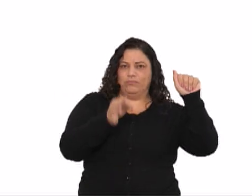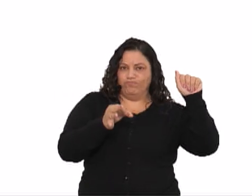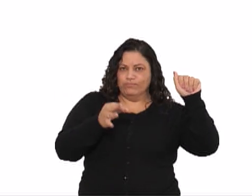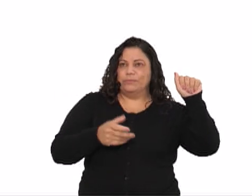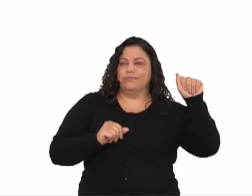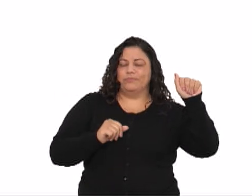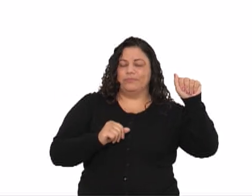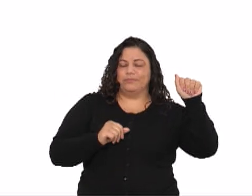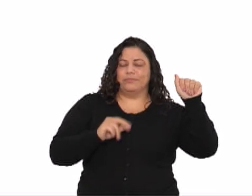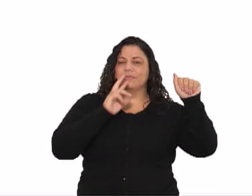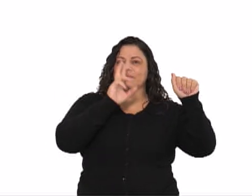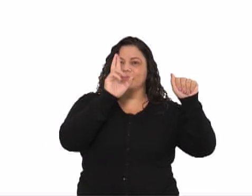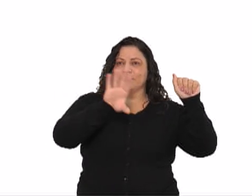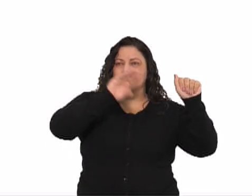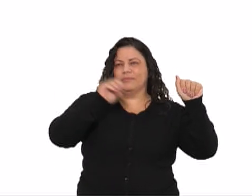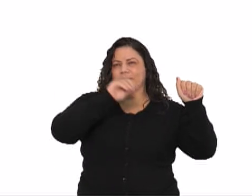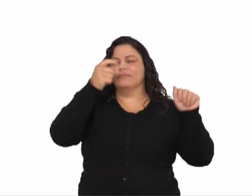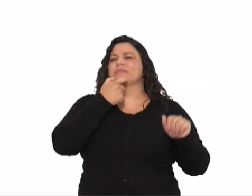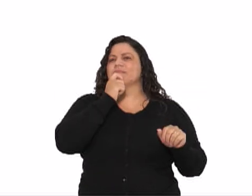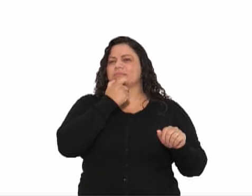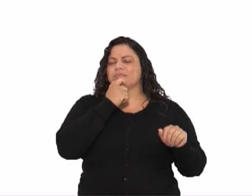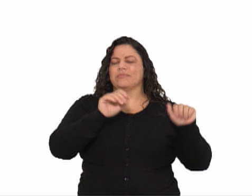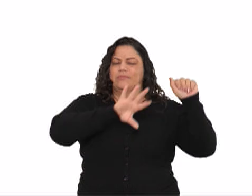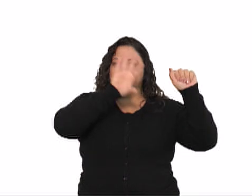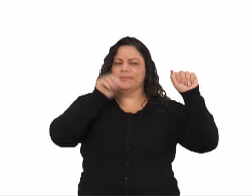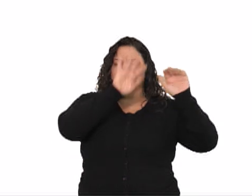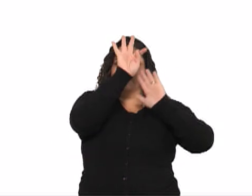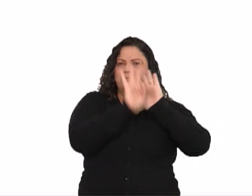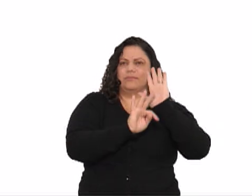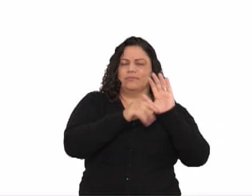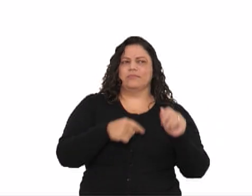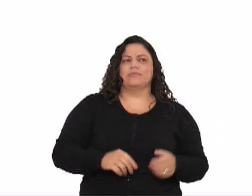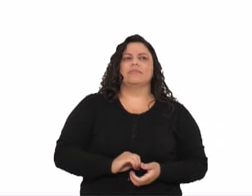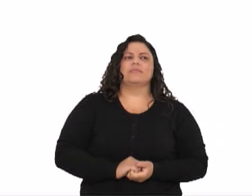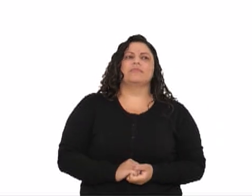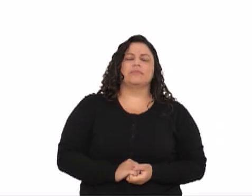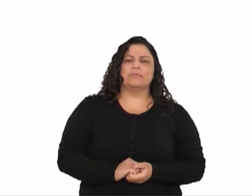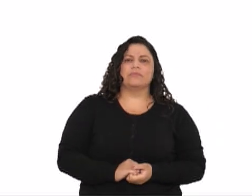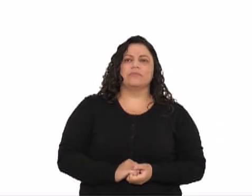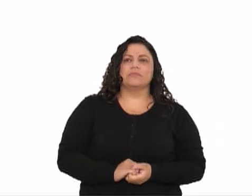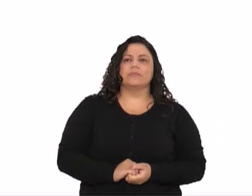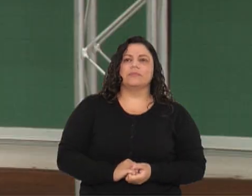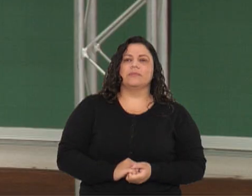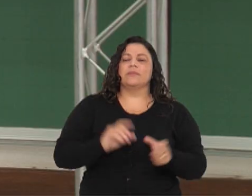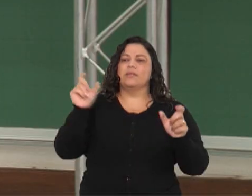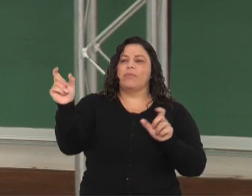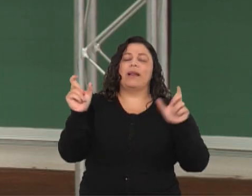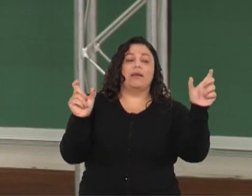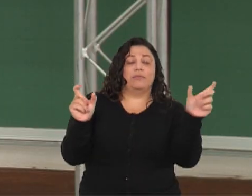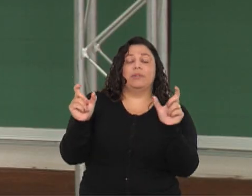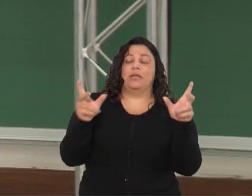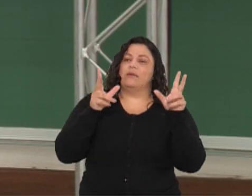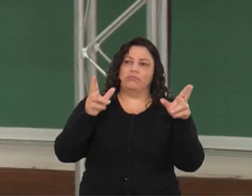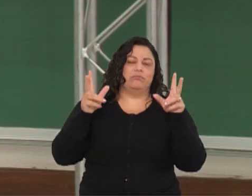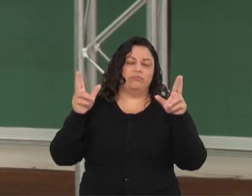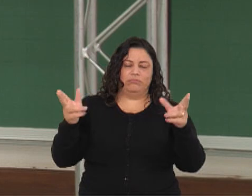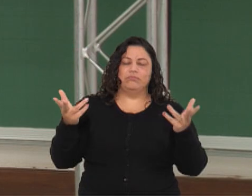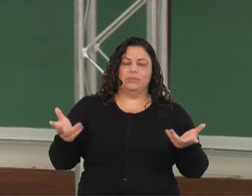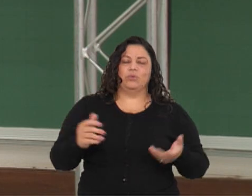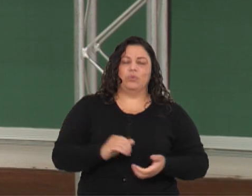coisa. Prosseguindo então, pessoal, agora nós temos o nosso quiz, faremos juntos. A number 1